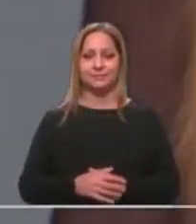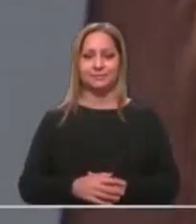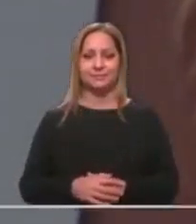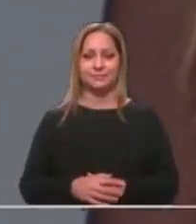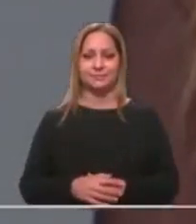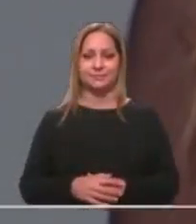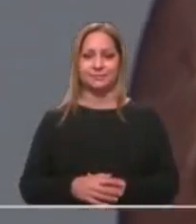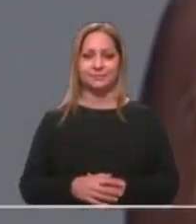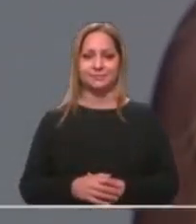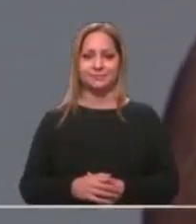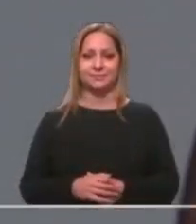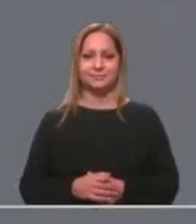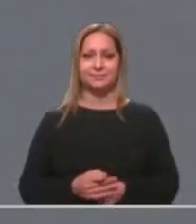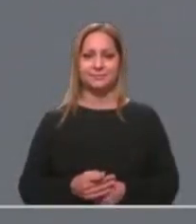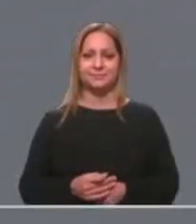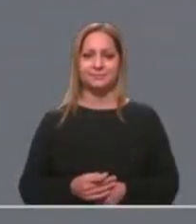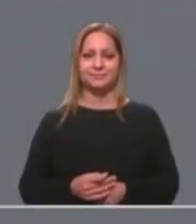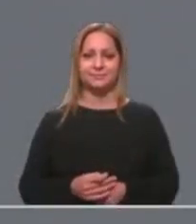Tua.